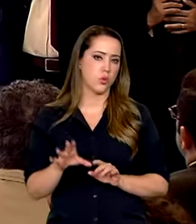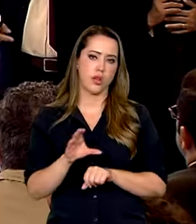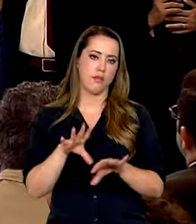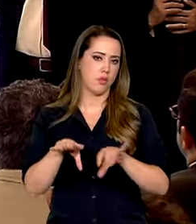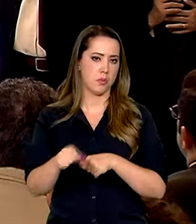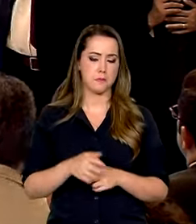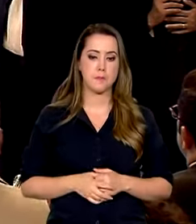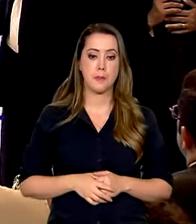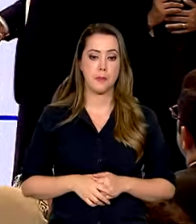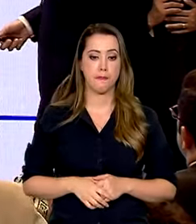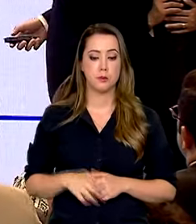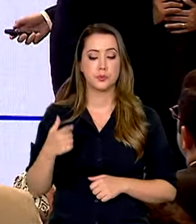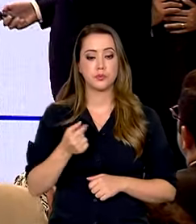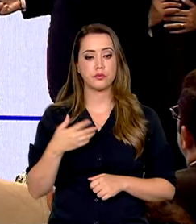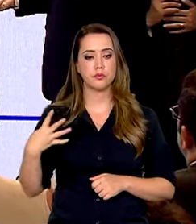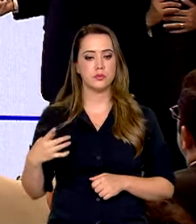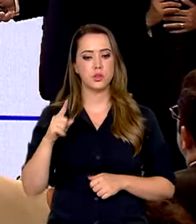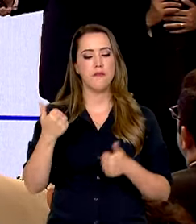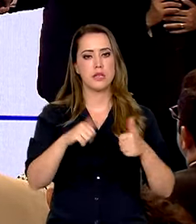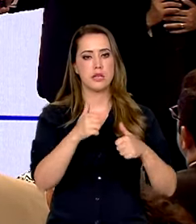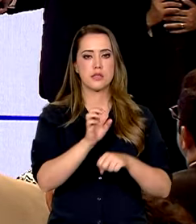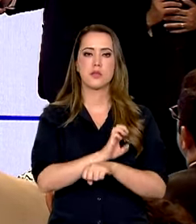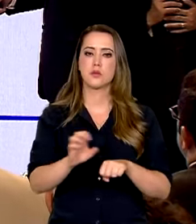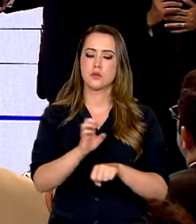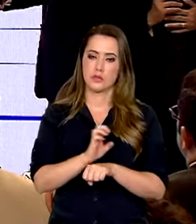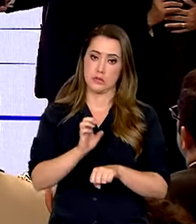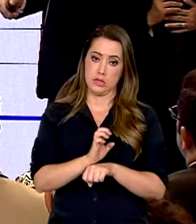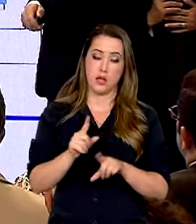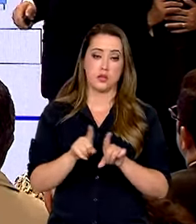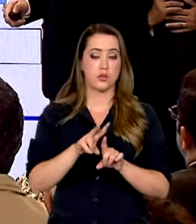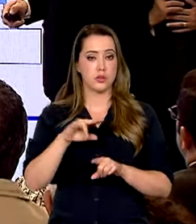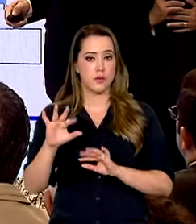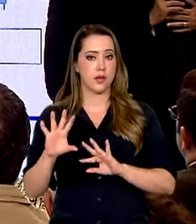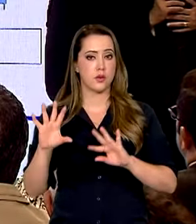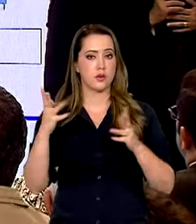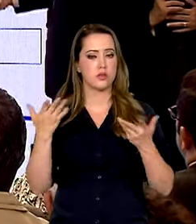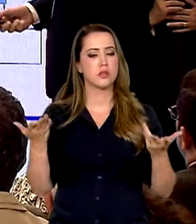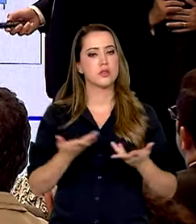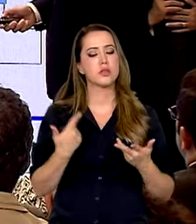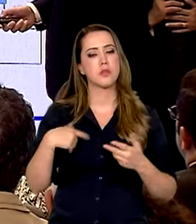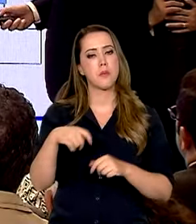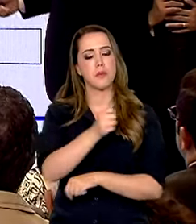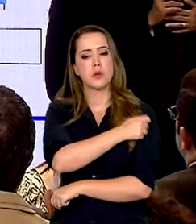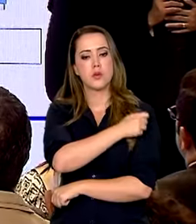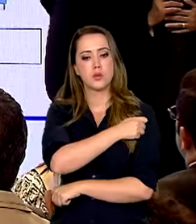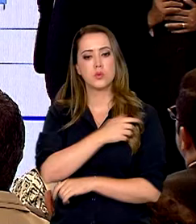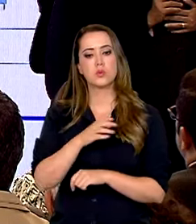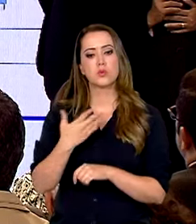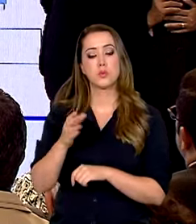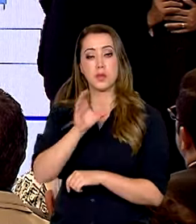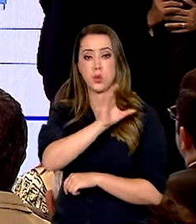a novidade será avaliação dos estágios supervisionados que será feito pelo estudante pelo